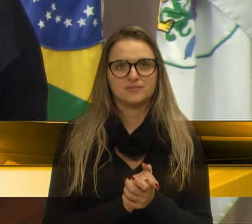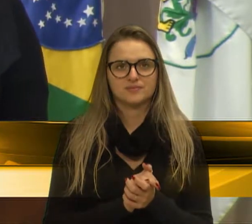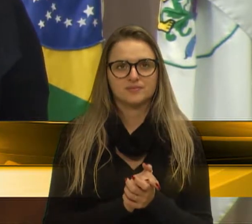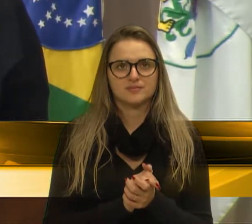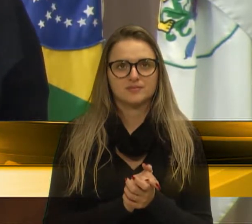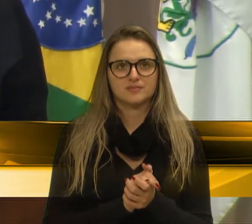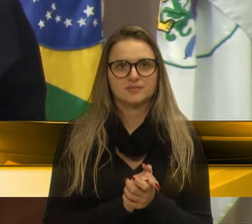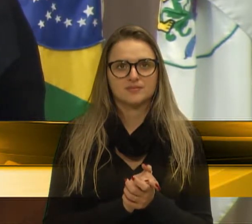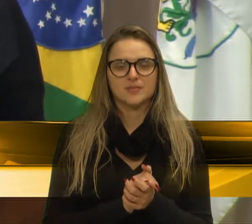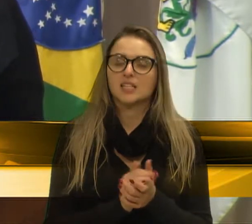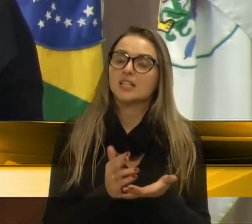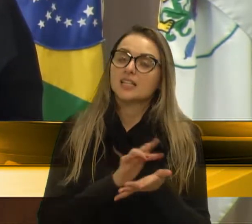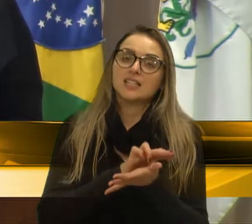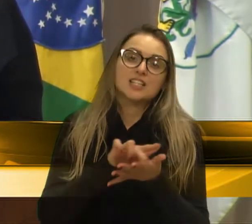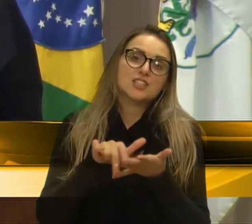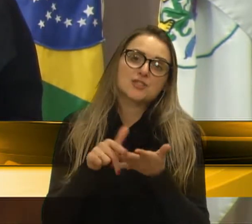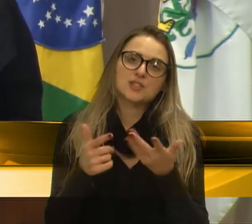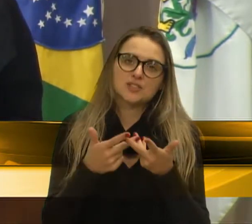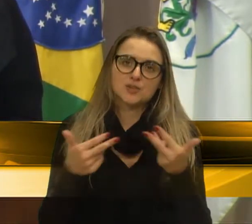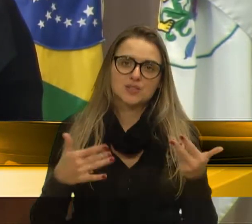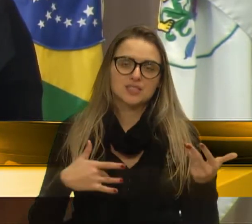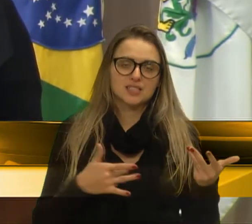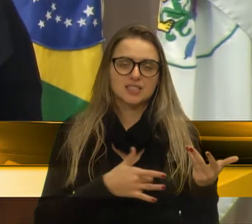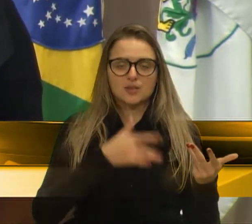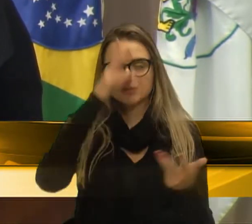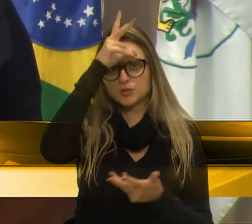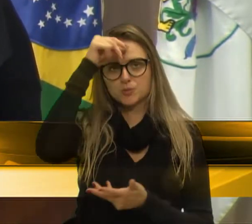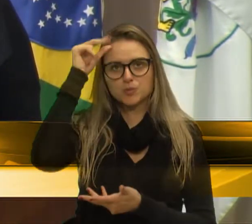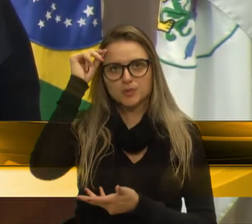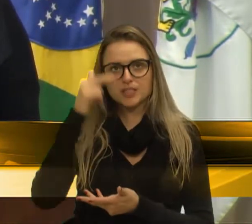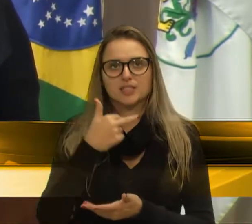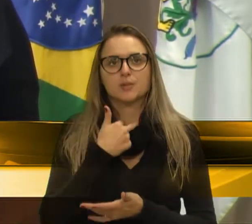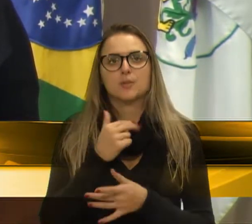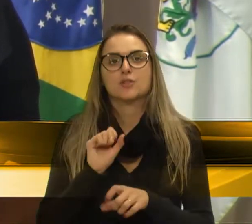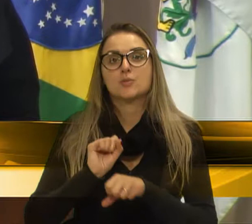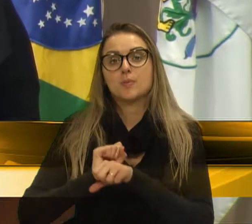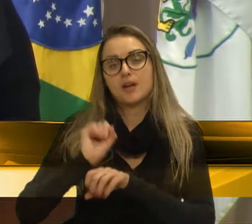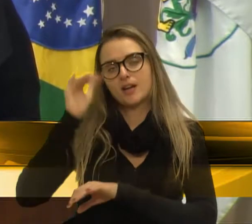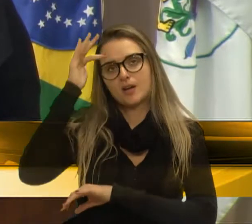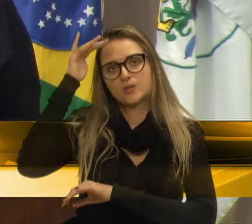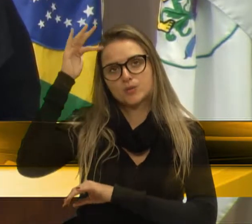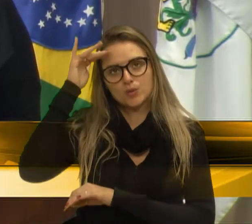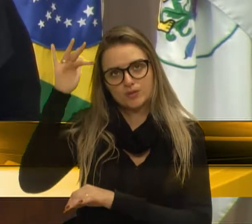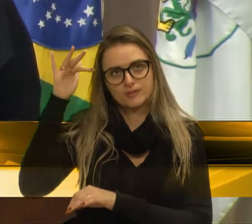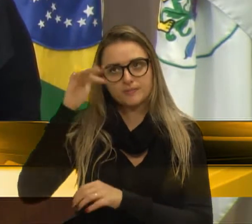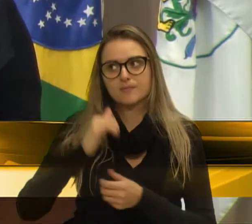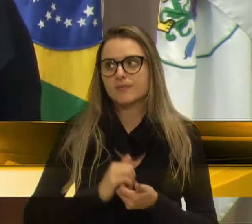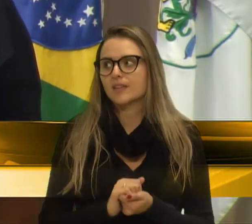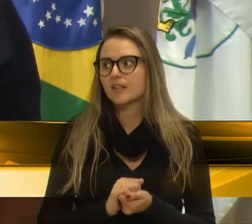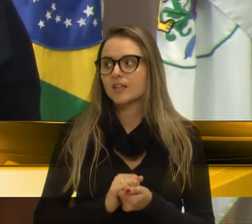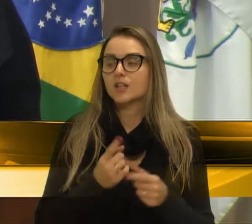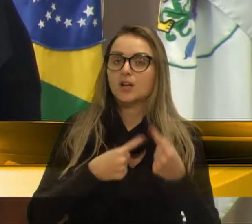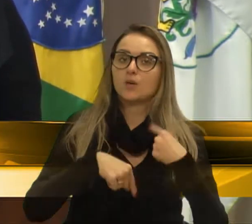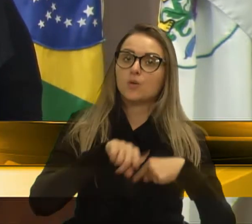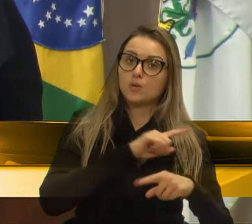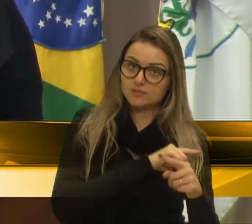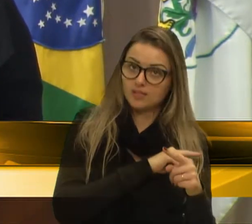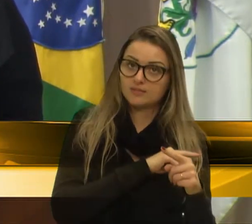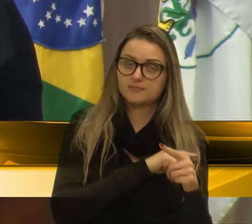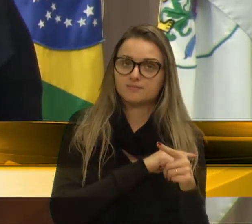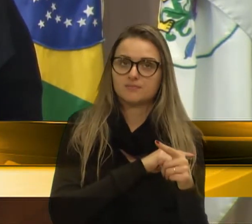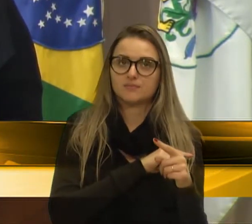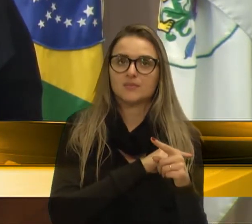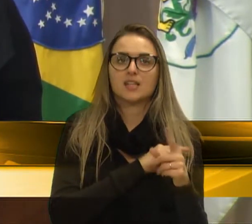E as adversidades da saúde pública não devem tirar a capacidade do sonho. Ao contrário, eu acho que